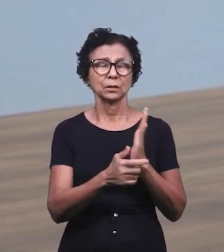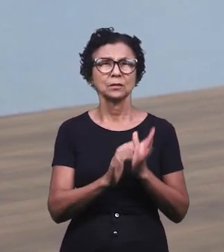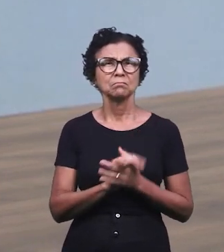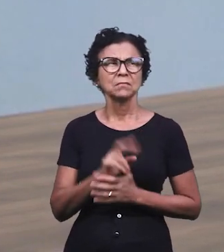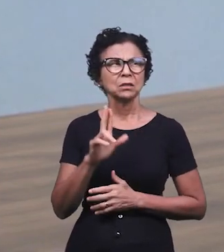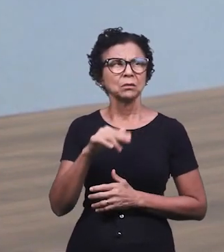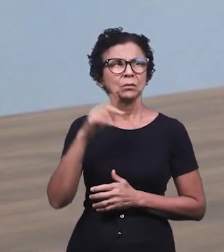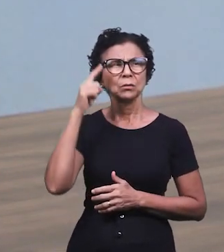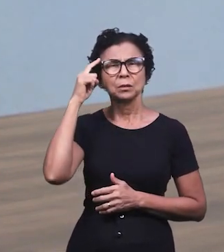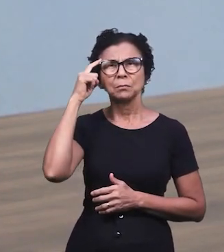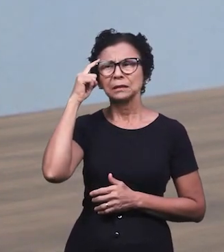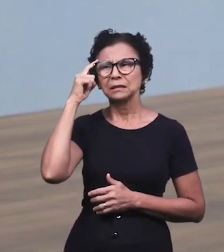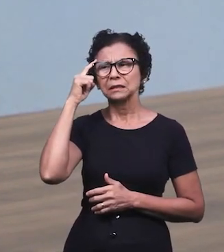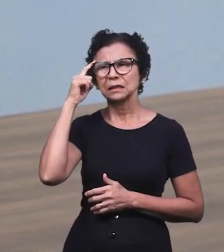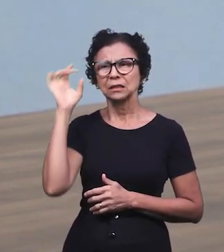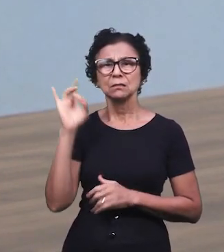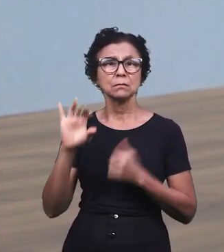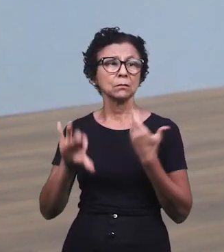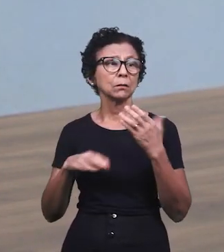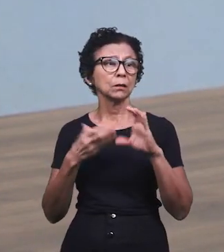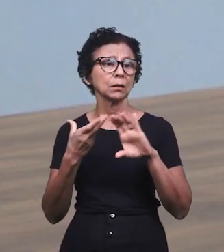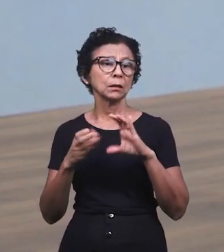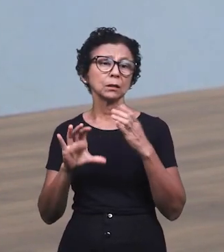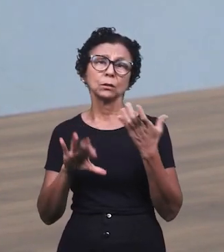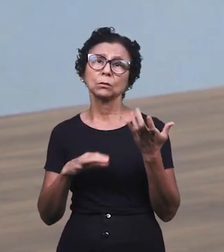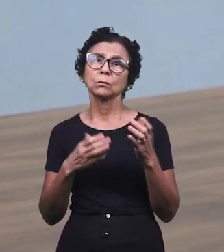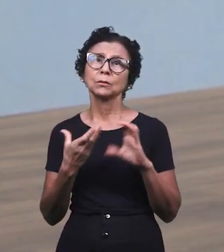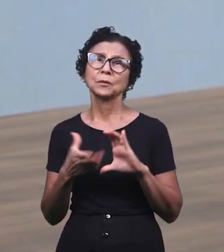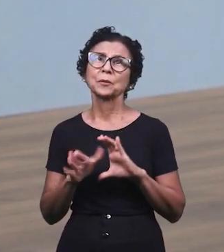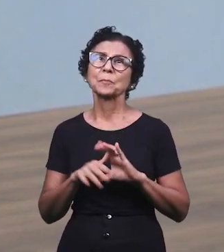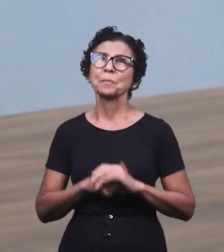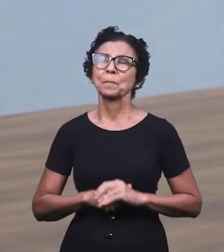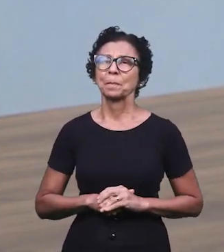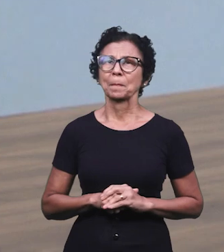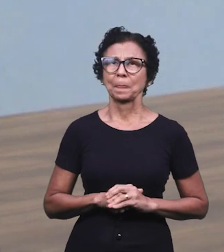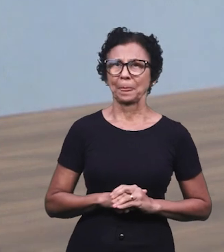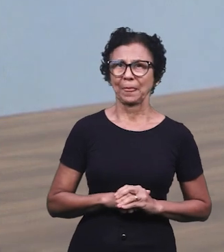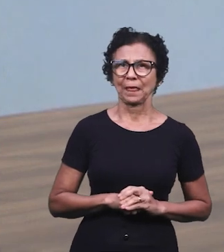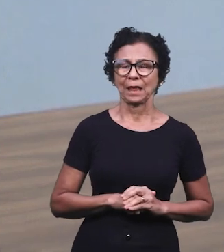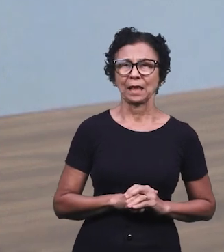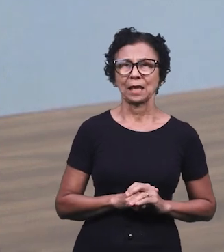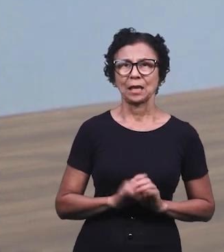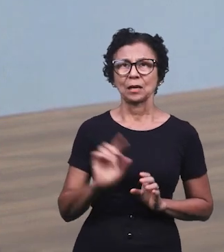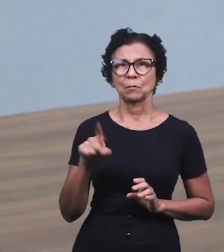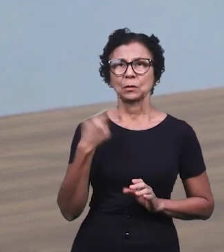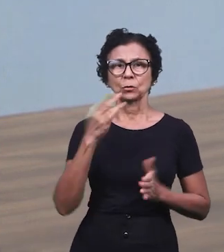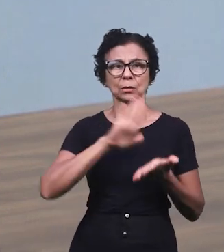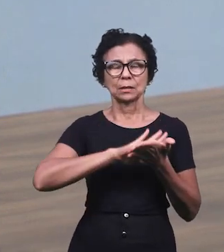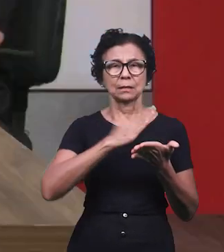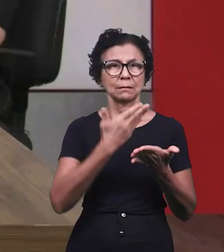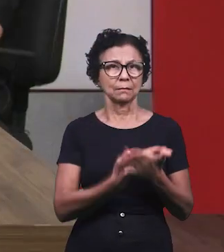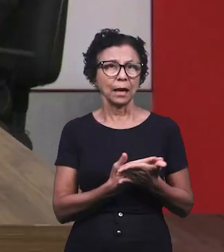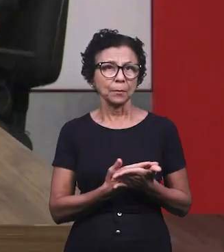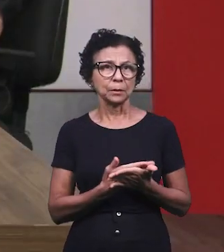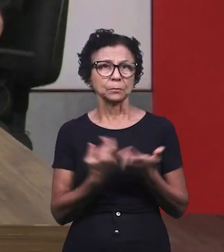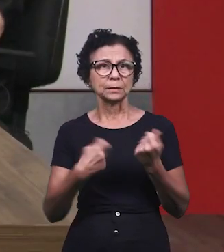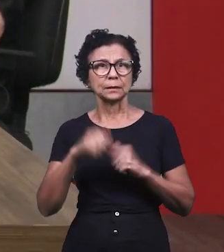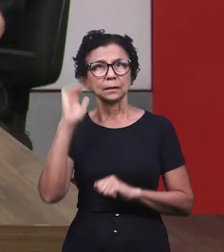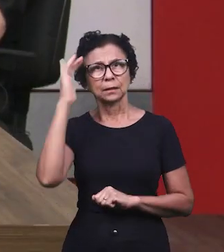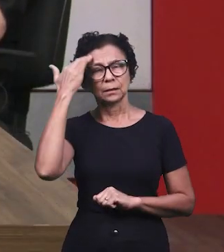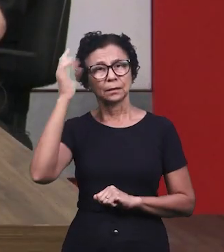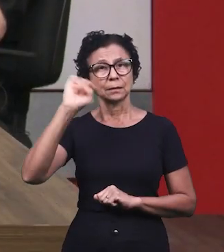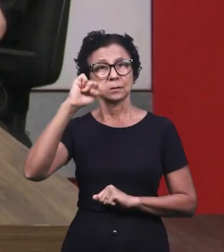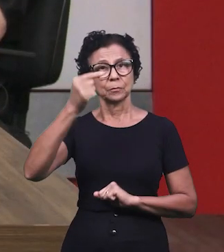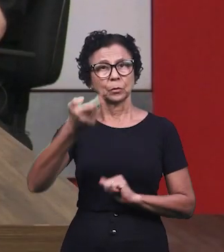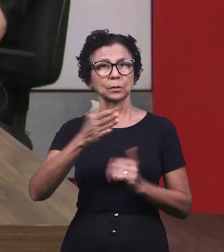cantamos, só que o intérprete não, ele não tem só que cantar, ele tem que saber realmente o que é para interpretar. Né? Então, e esse, meus irmãos, é só o